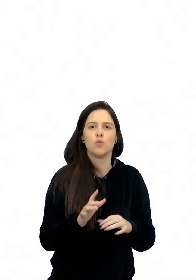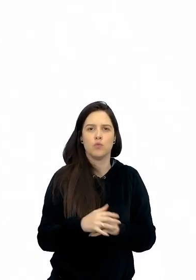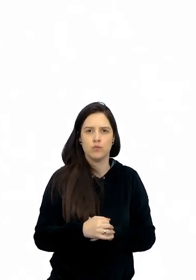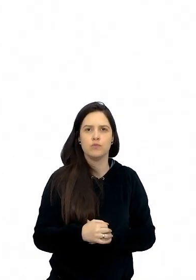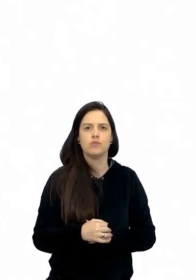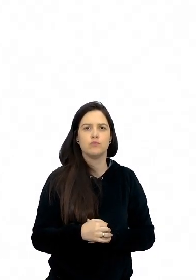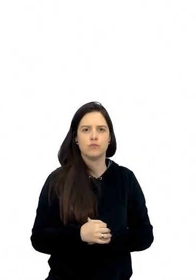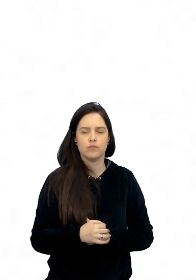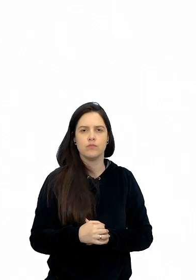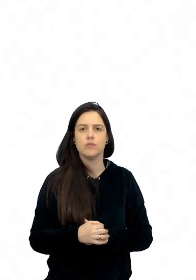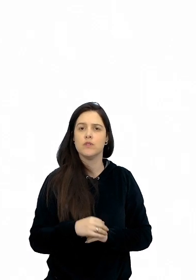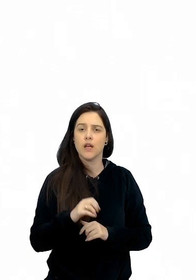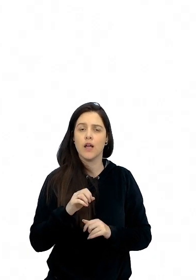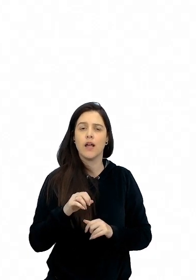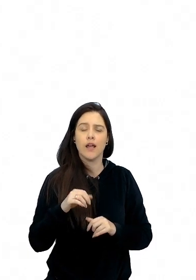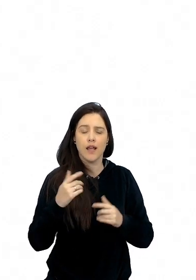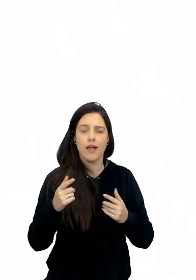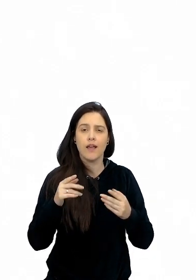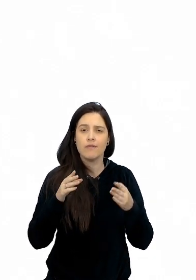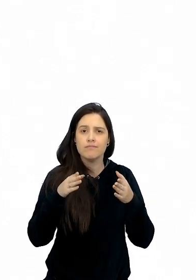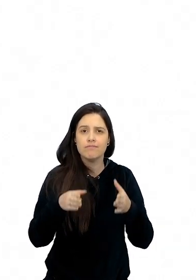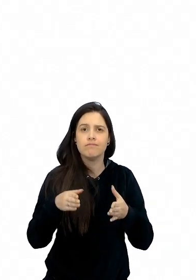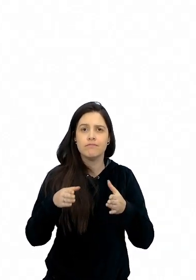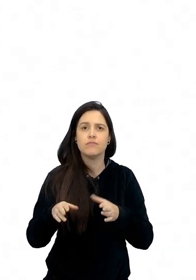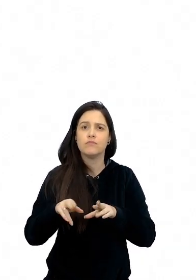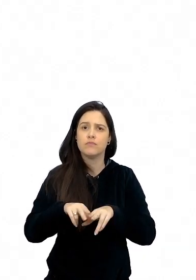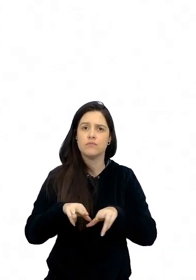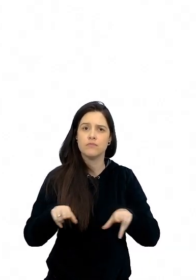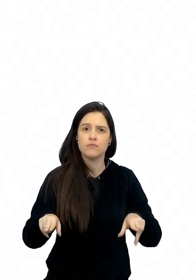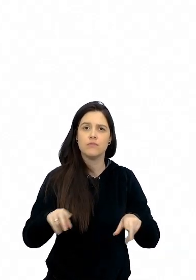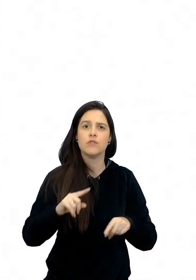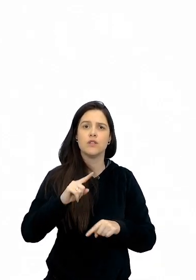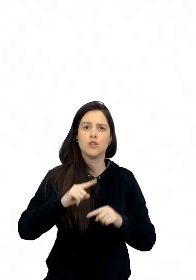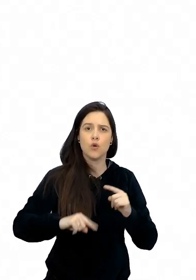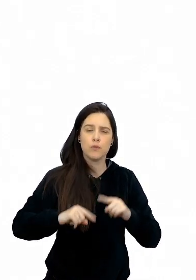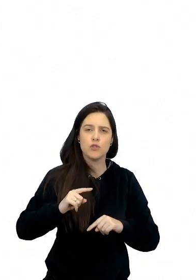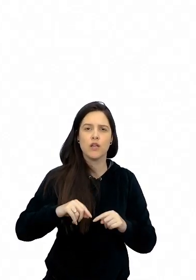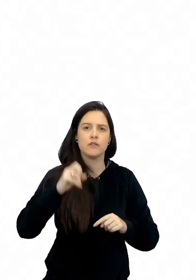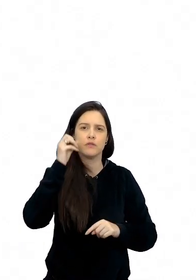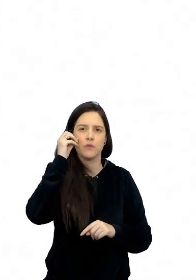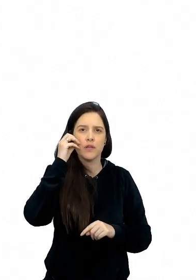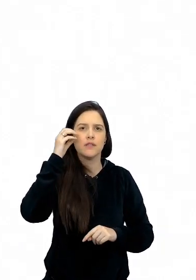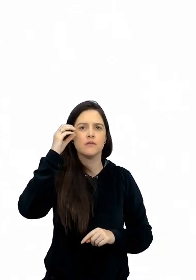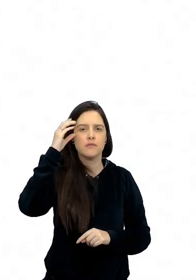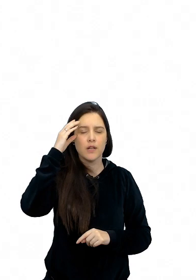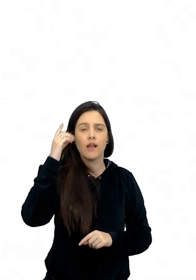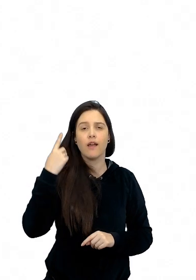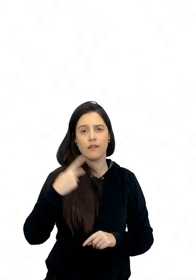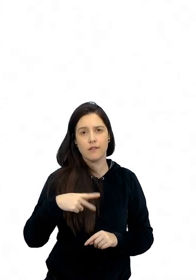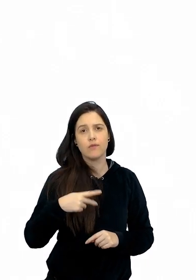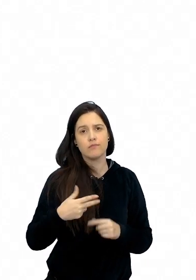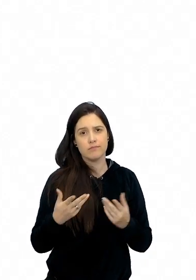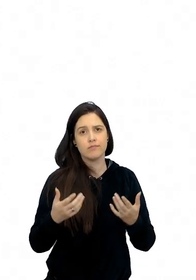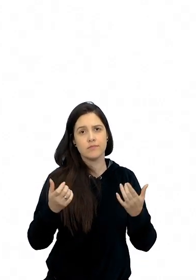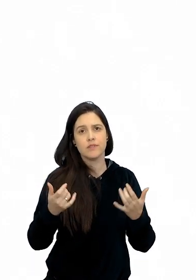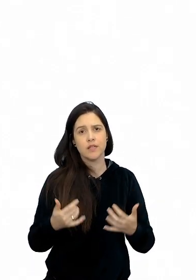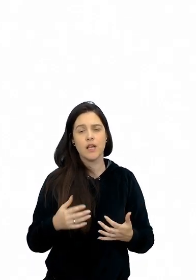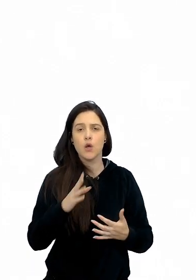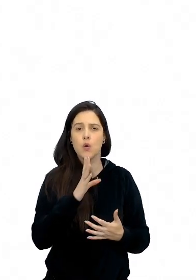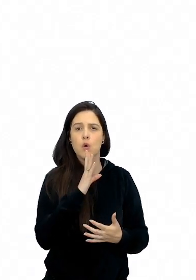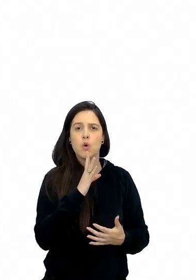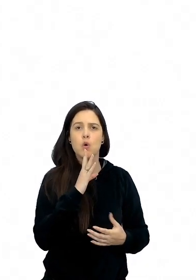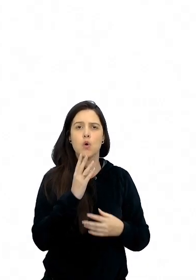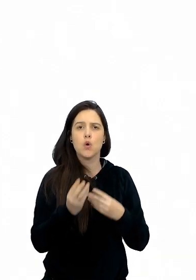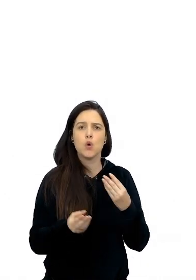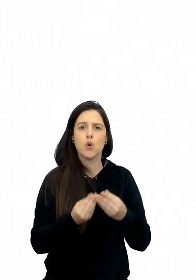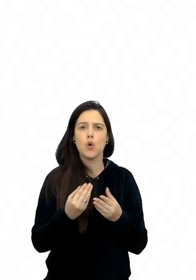ação referente à aprendizagem desse objeto de conhecimento, né, que aqui no caso é reconhecer, e como